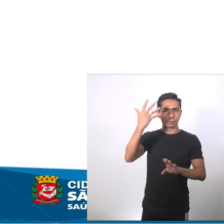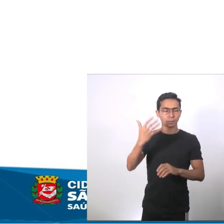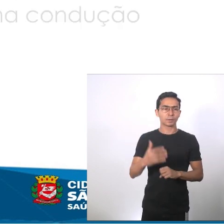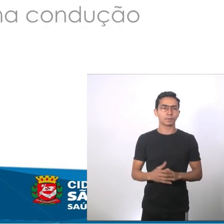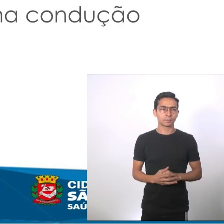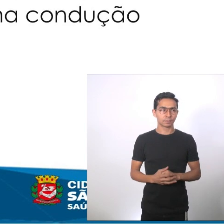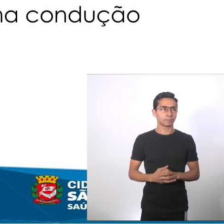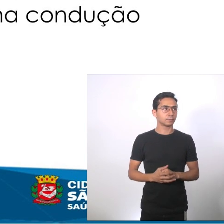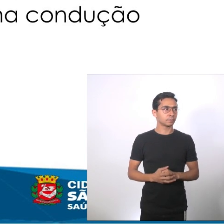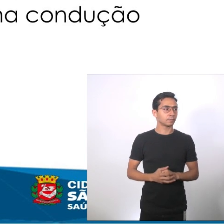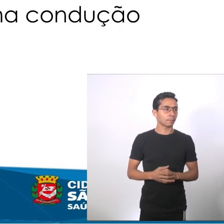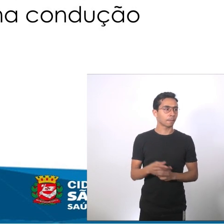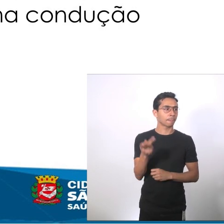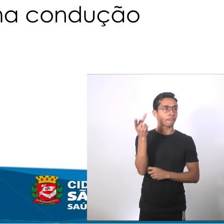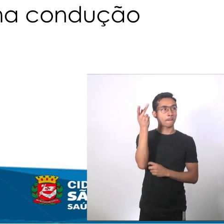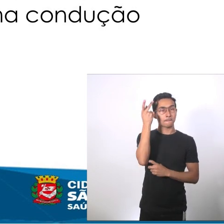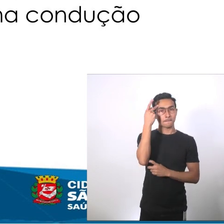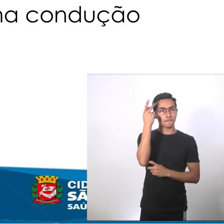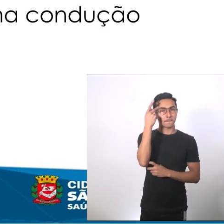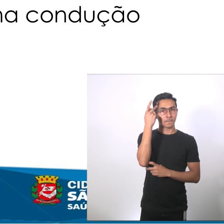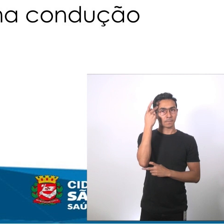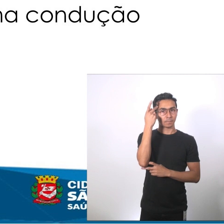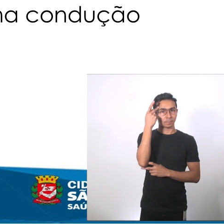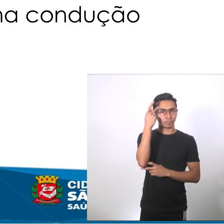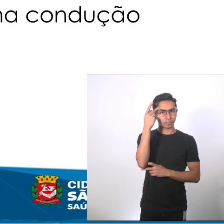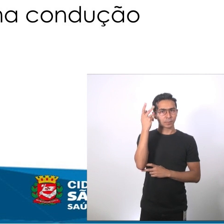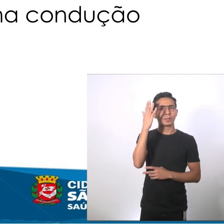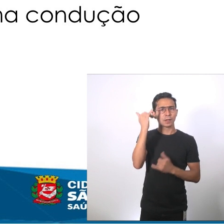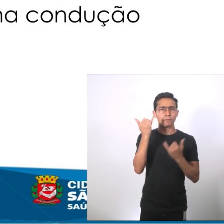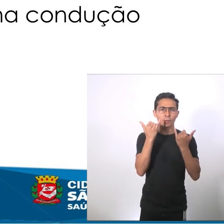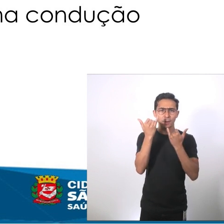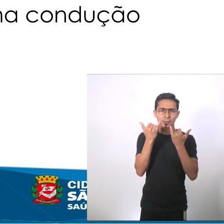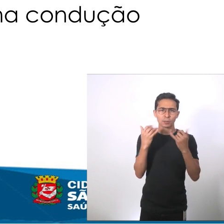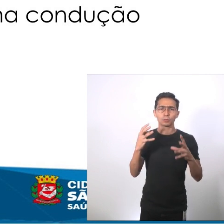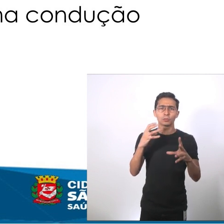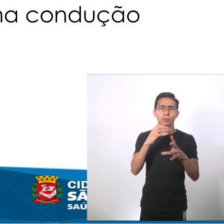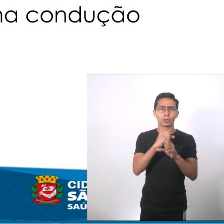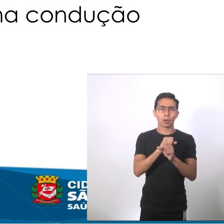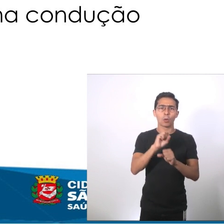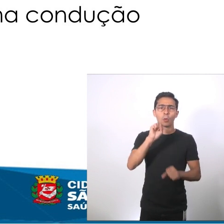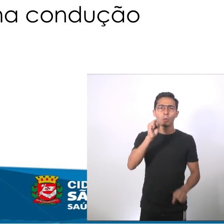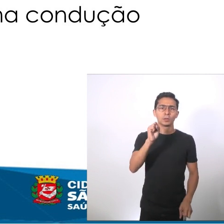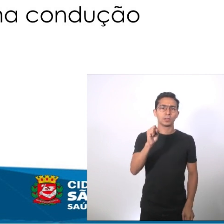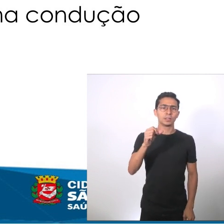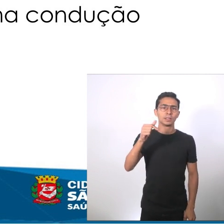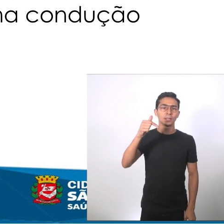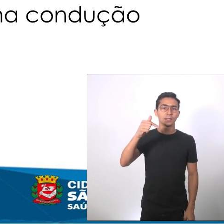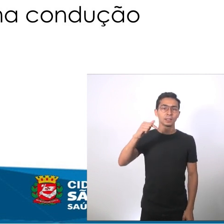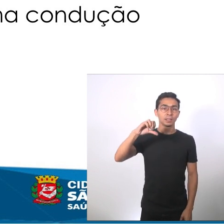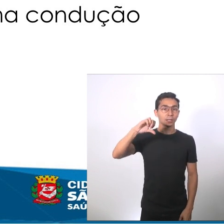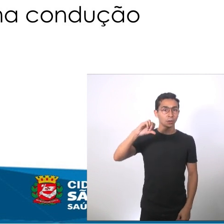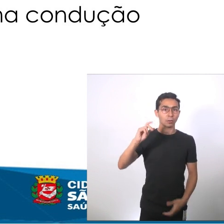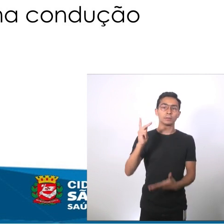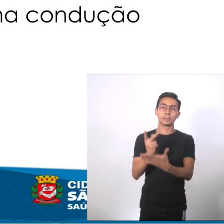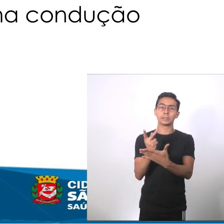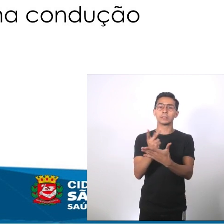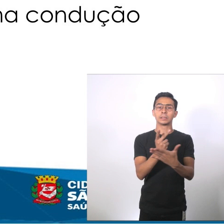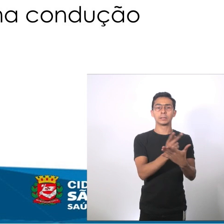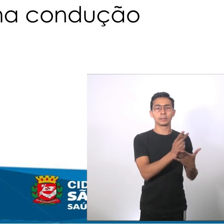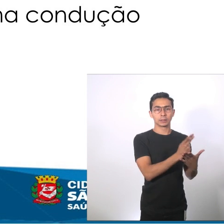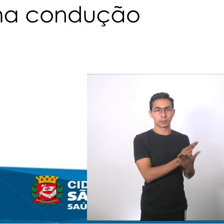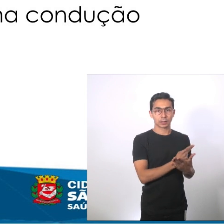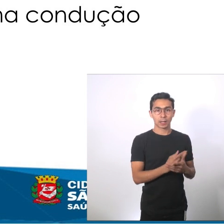o diagnóstico hoje, né, a última informação que eu tenho são 879 casos, em 1.031